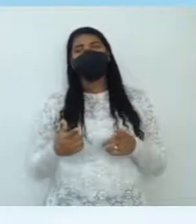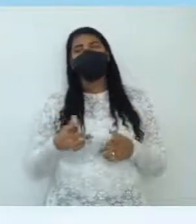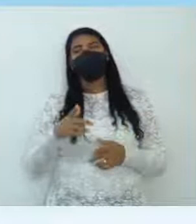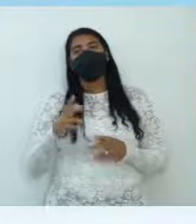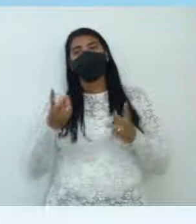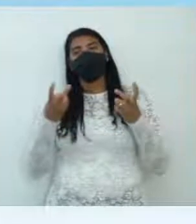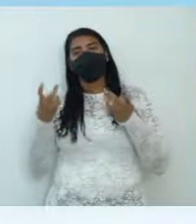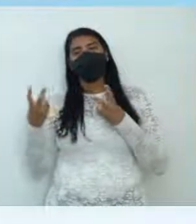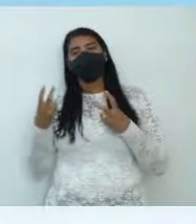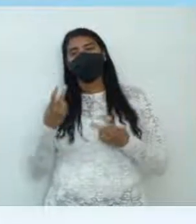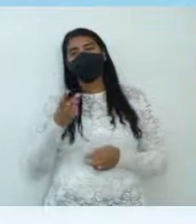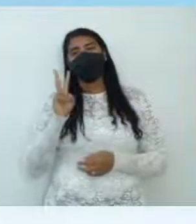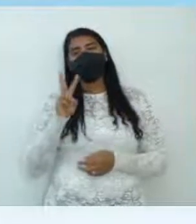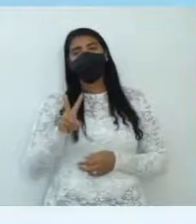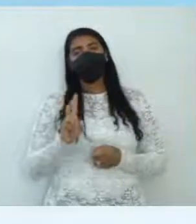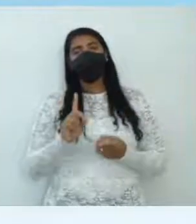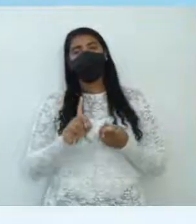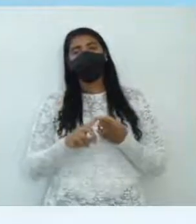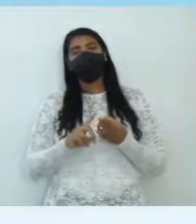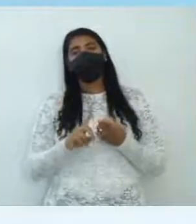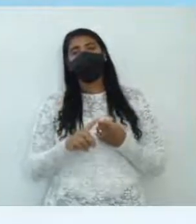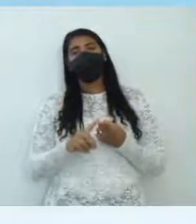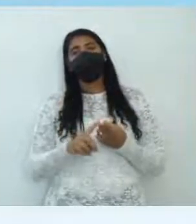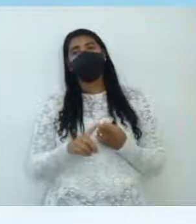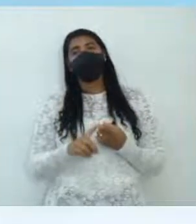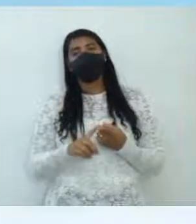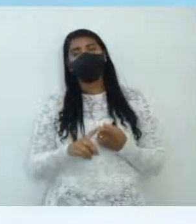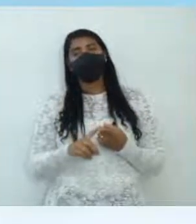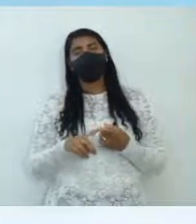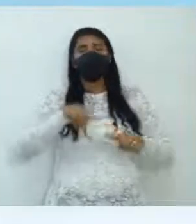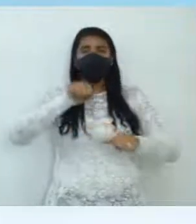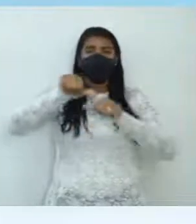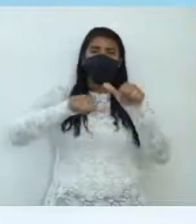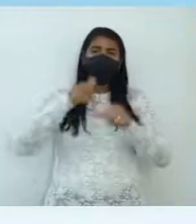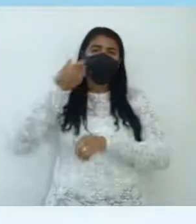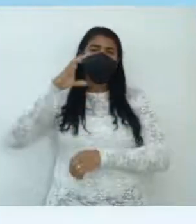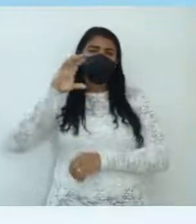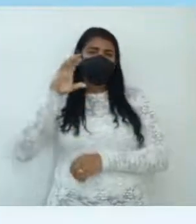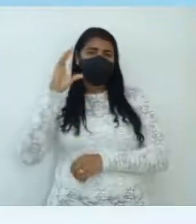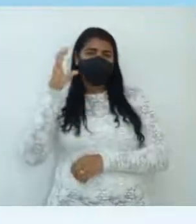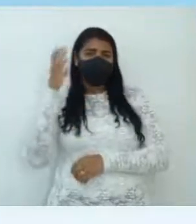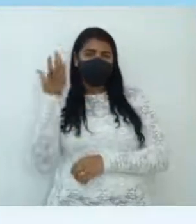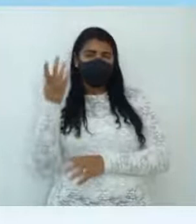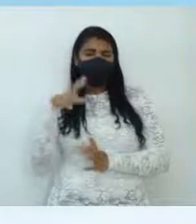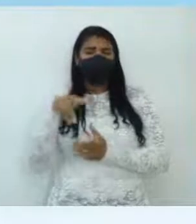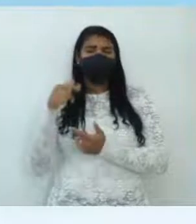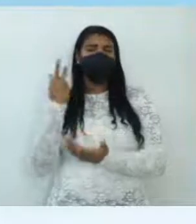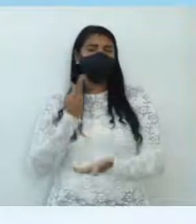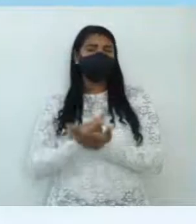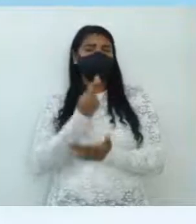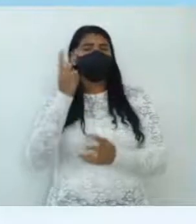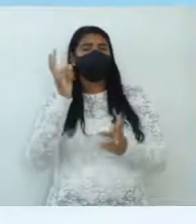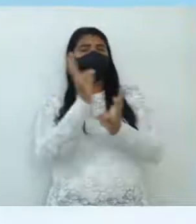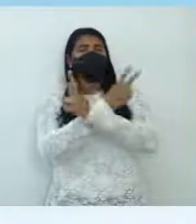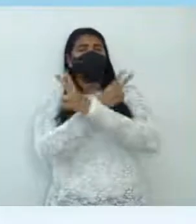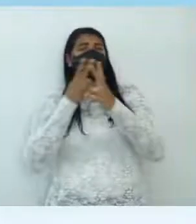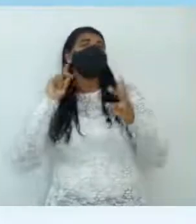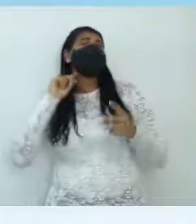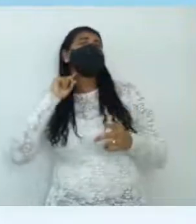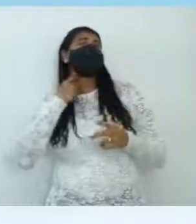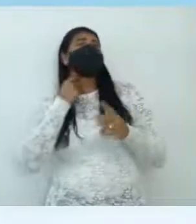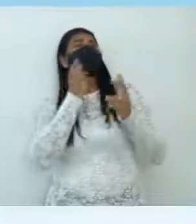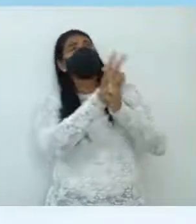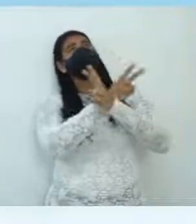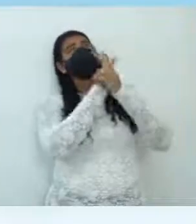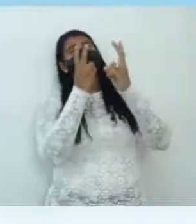também ver que esse impacto ambiental também está na poluição do ar, a partir